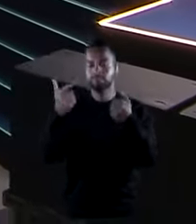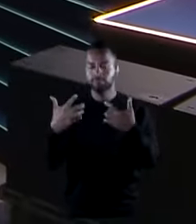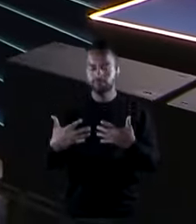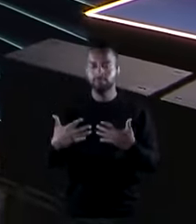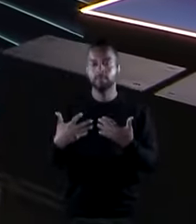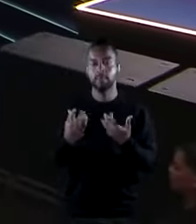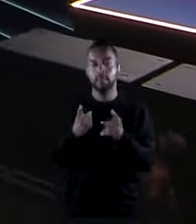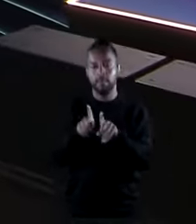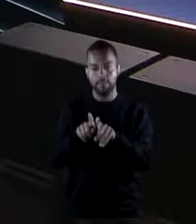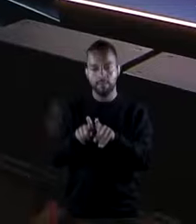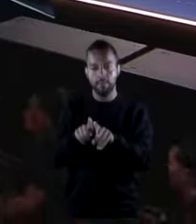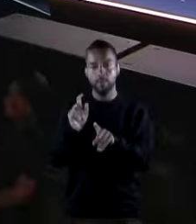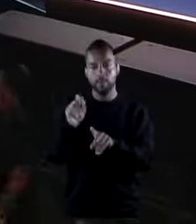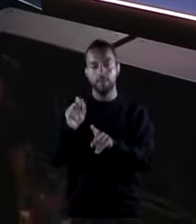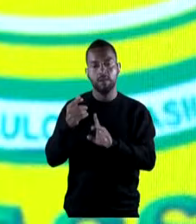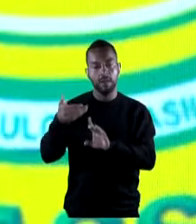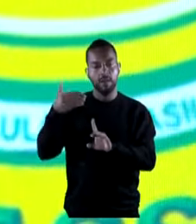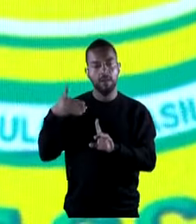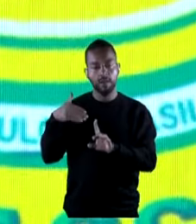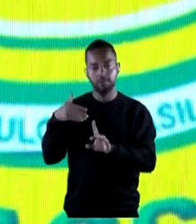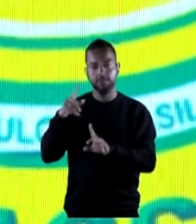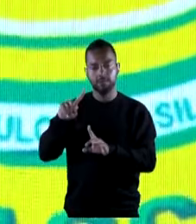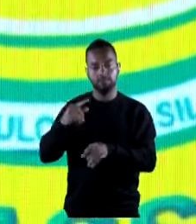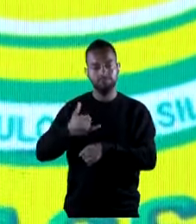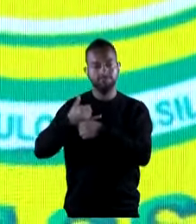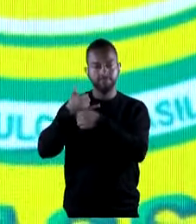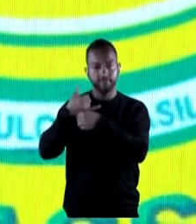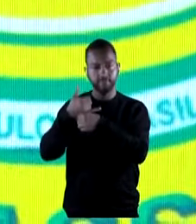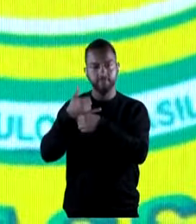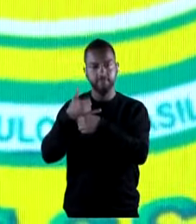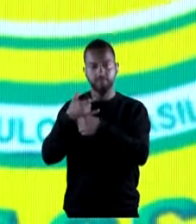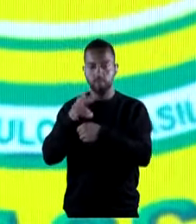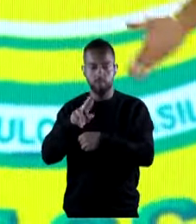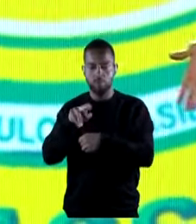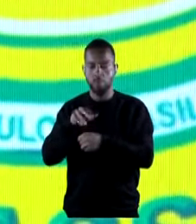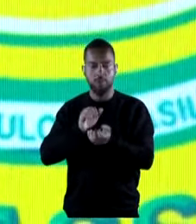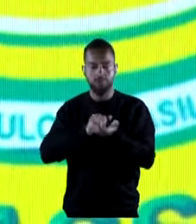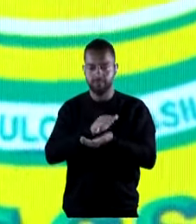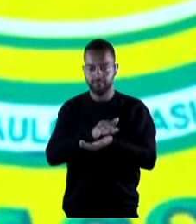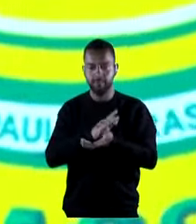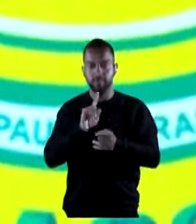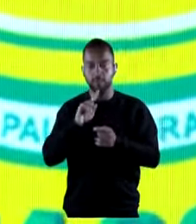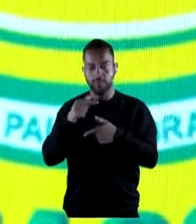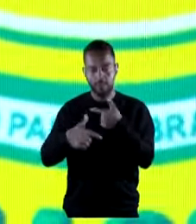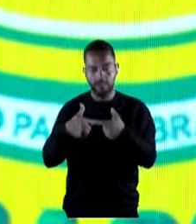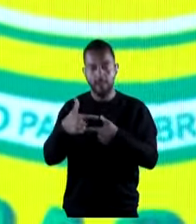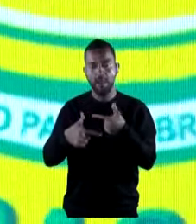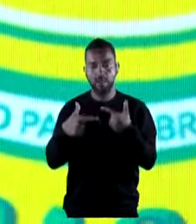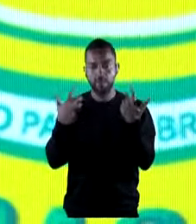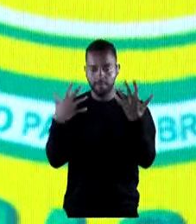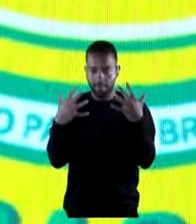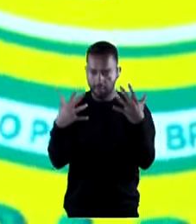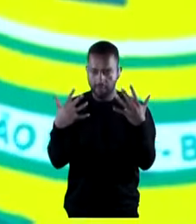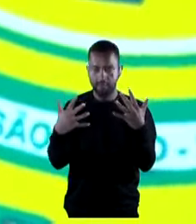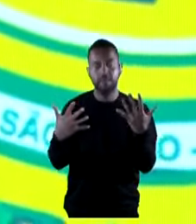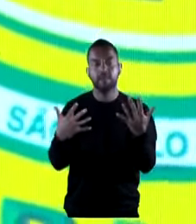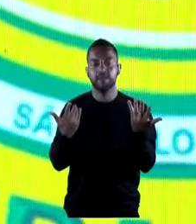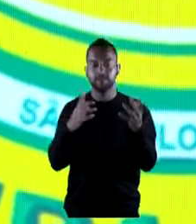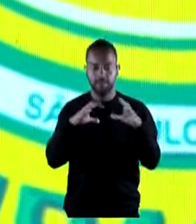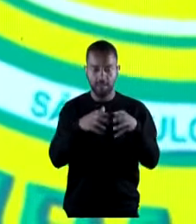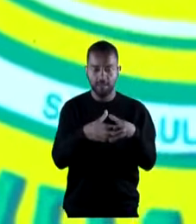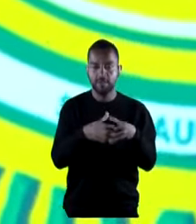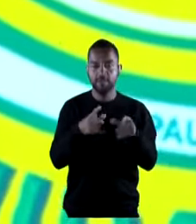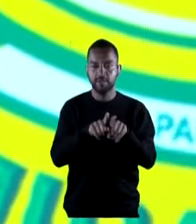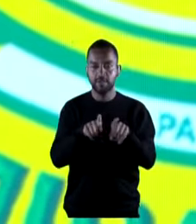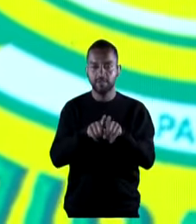também era um mestre no desarme e nunca foi expulso. Então, parabéns pelo trabalho, pela equipe. Nós